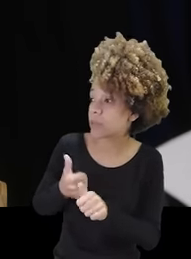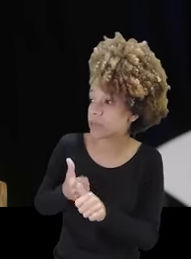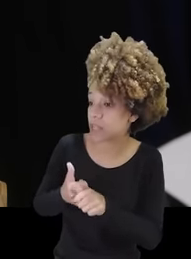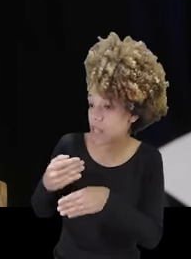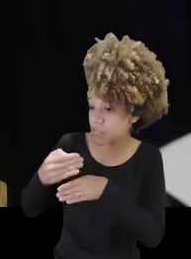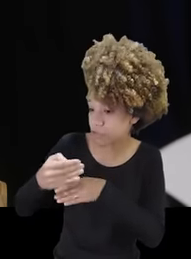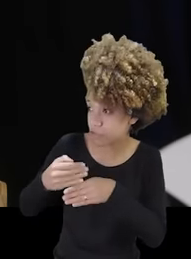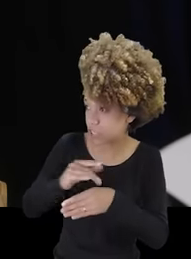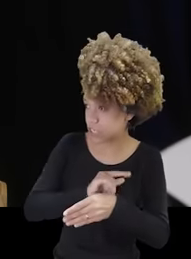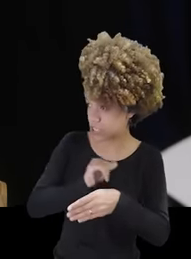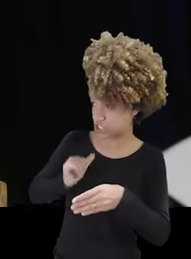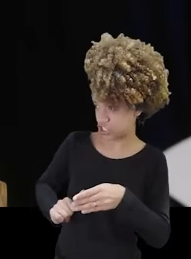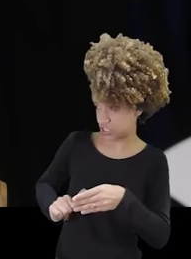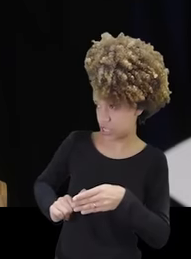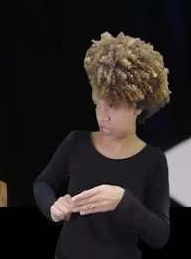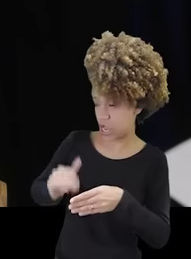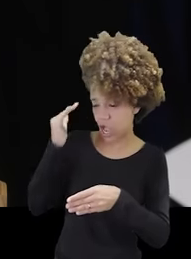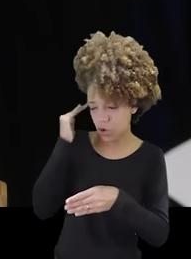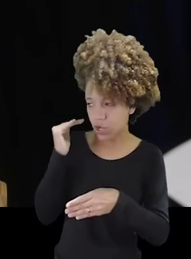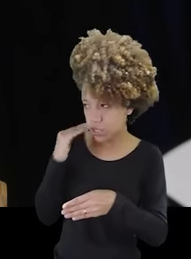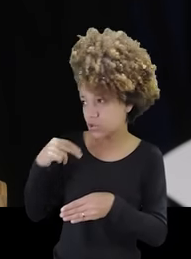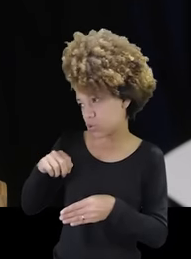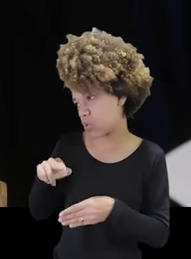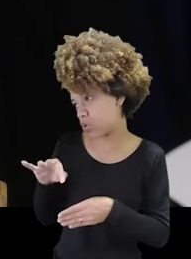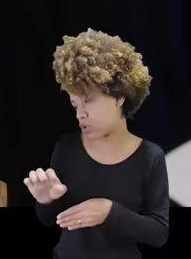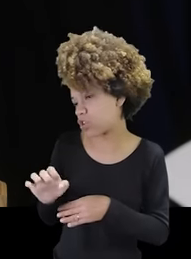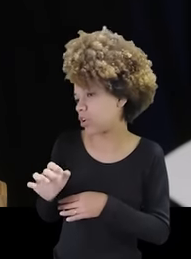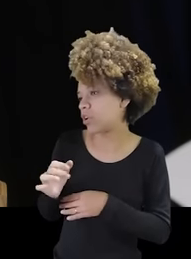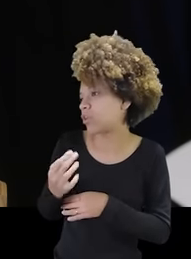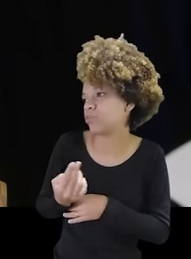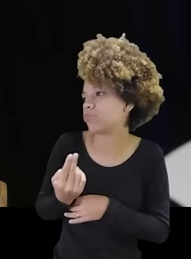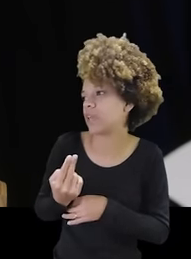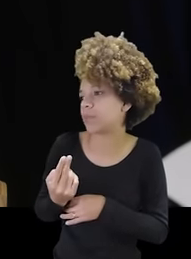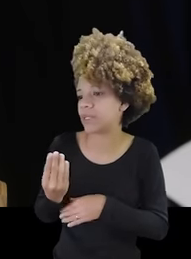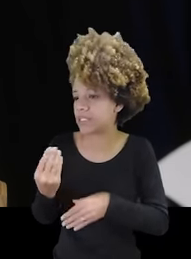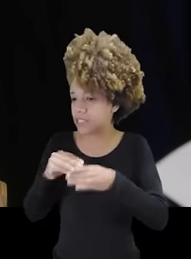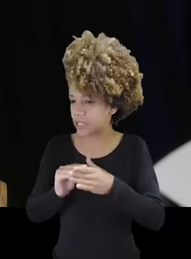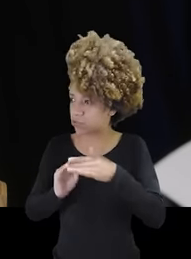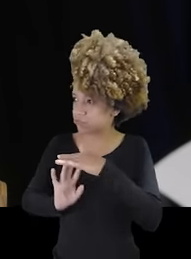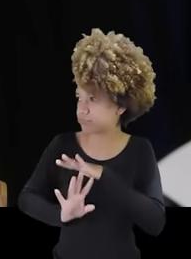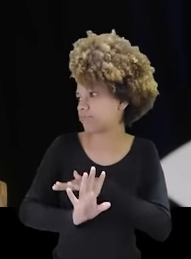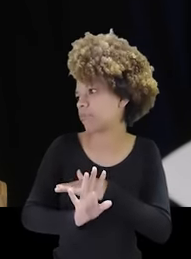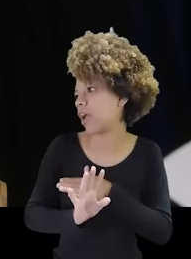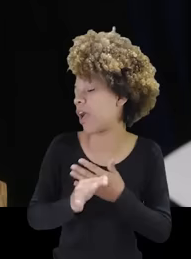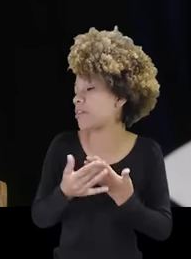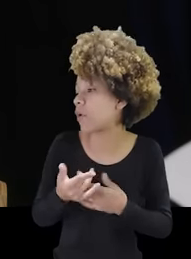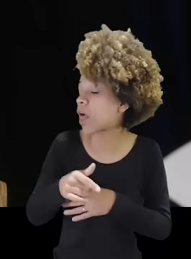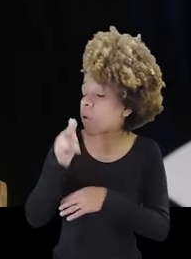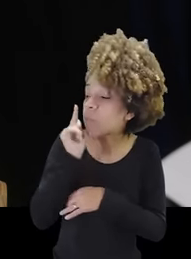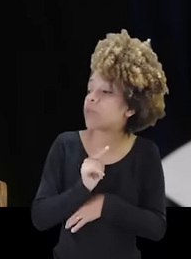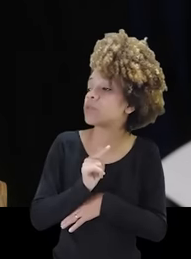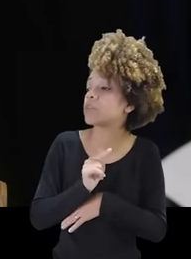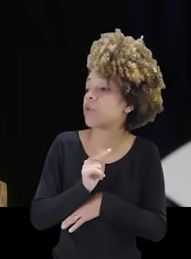da Fronteira da China da Coreia do Norte e você não tem como se transportar dentro da Coreia do Norte Então ela